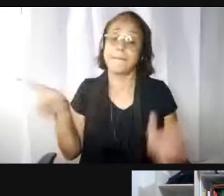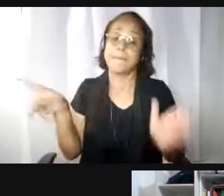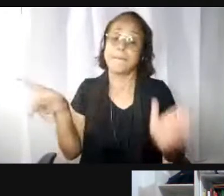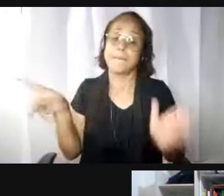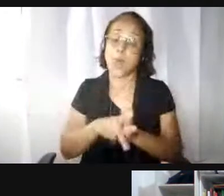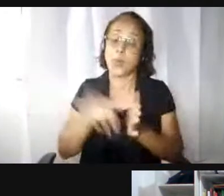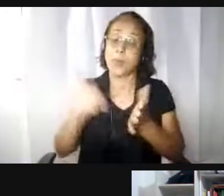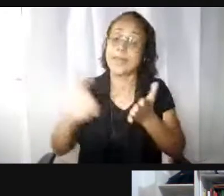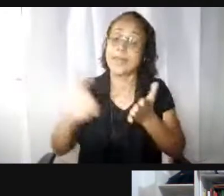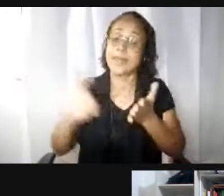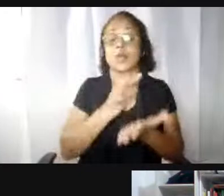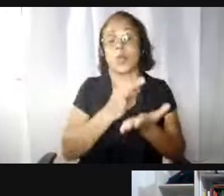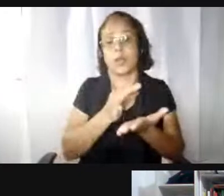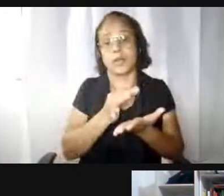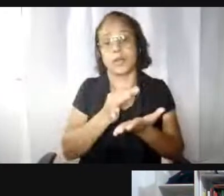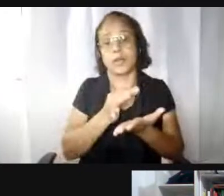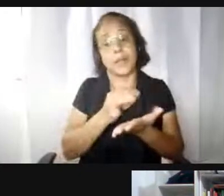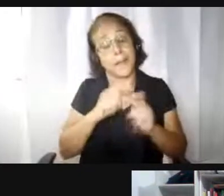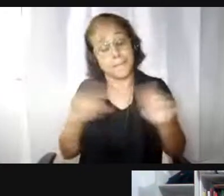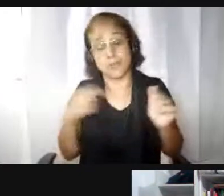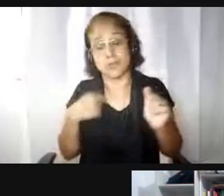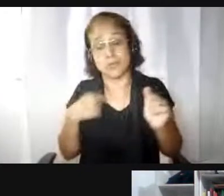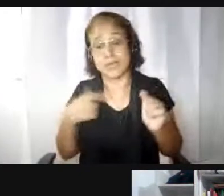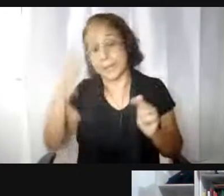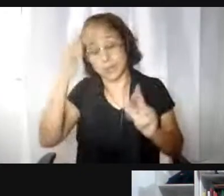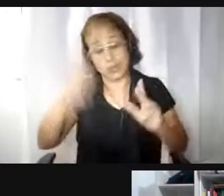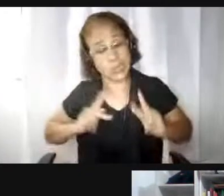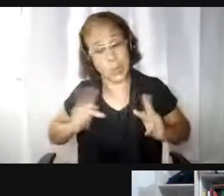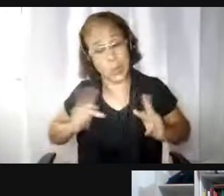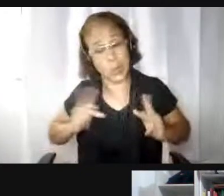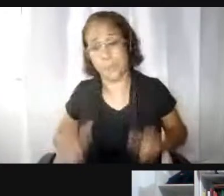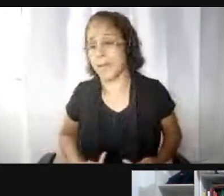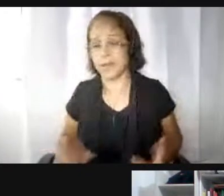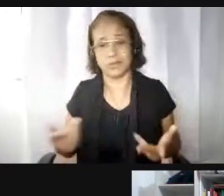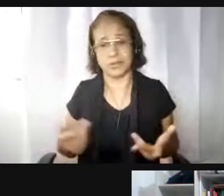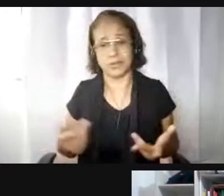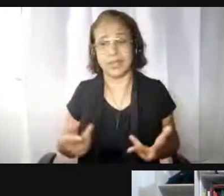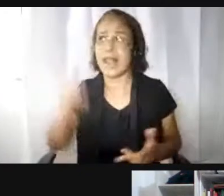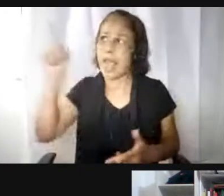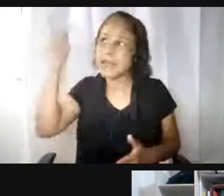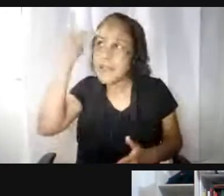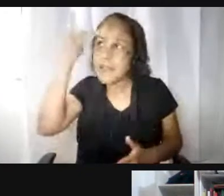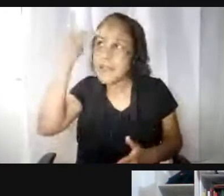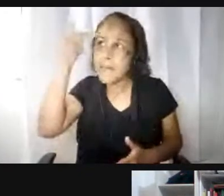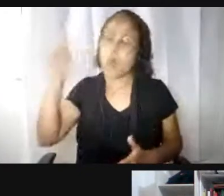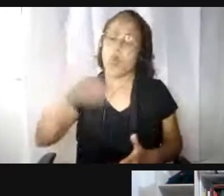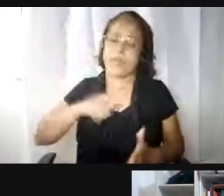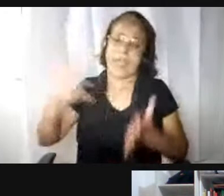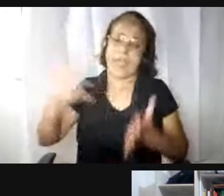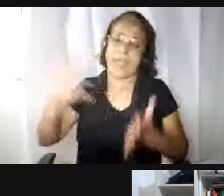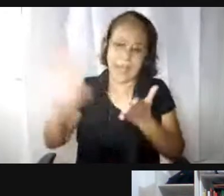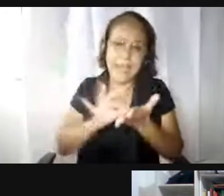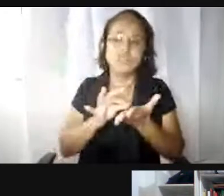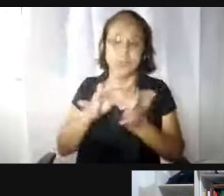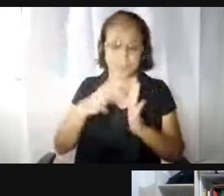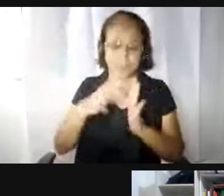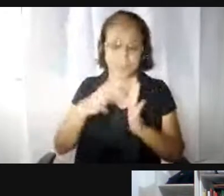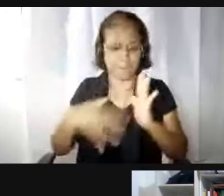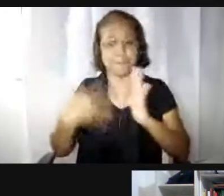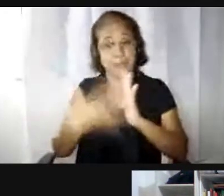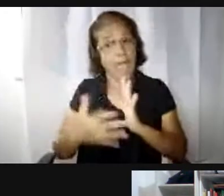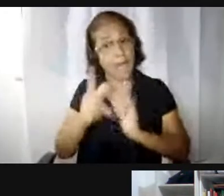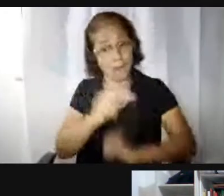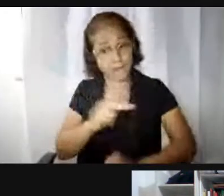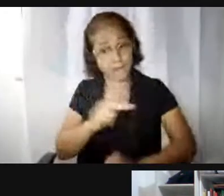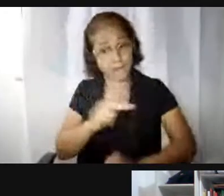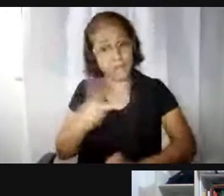que a lei diga alguma coisa. Então, por exemplo, eu tinha lá em São Paulo, tem lista de matrícula que a professora preenche. Tem lá um